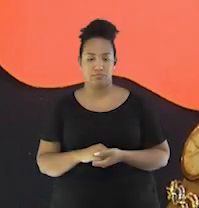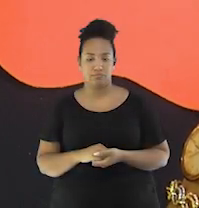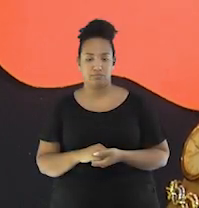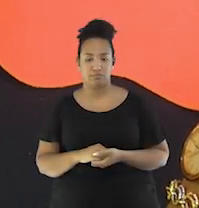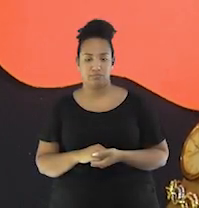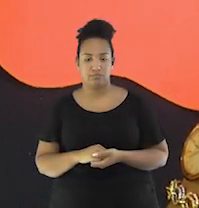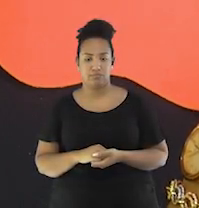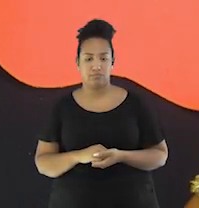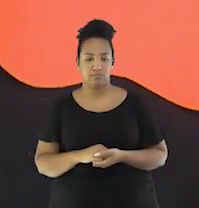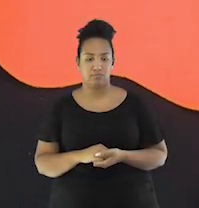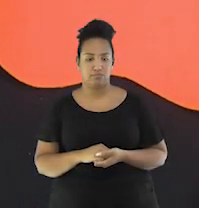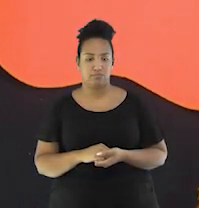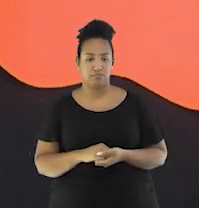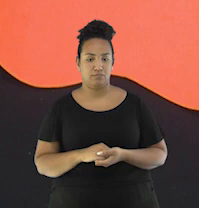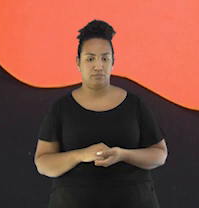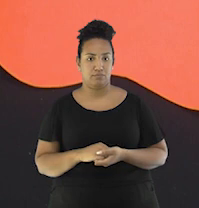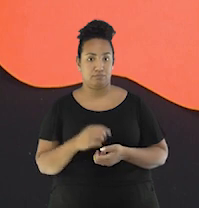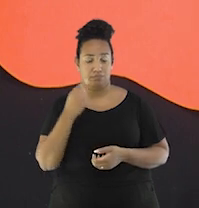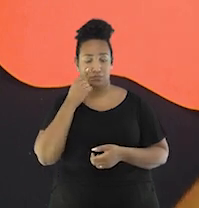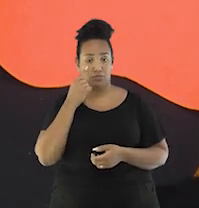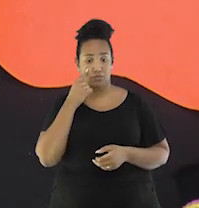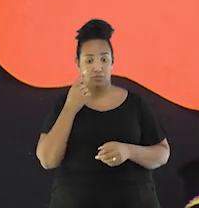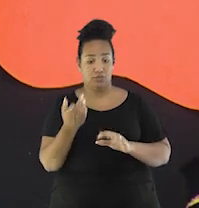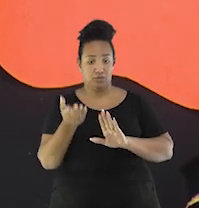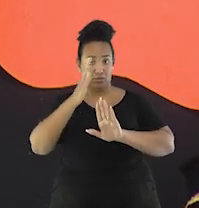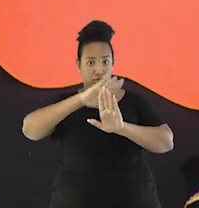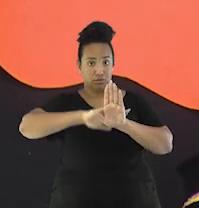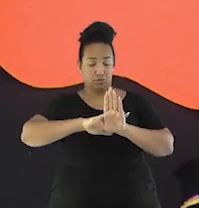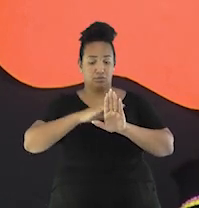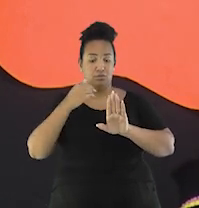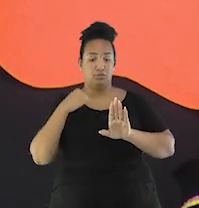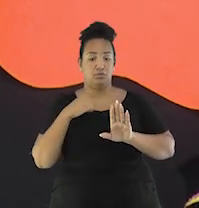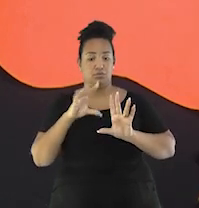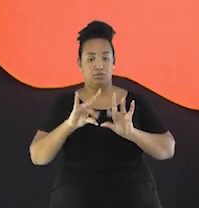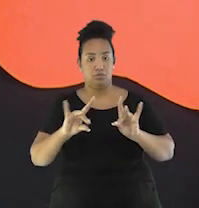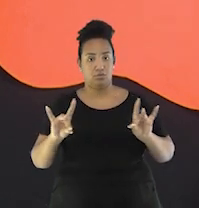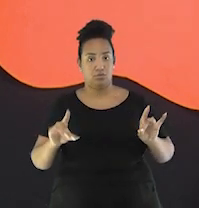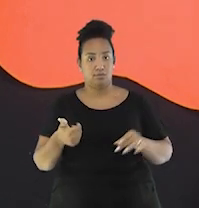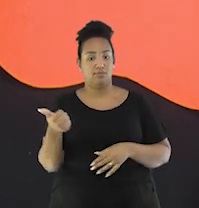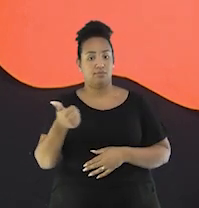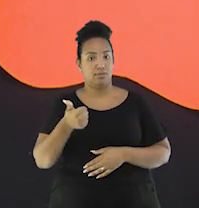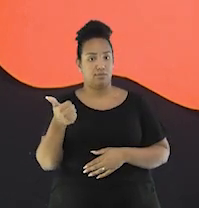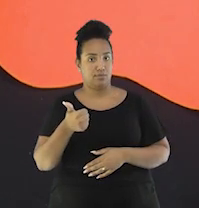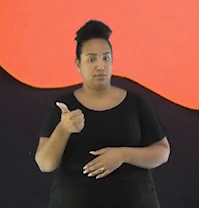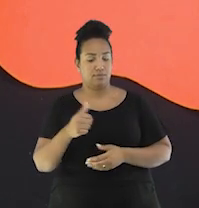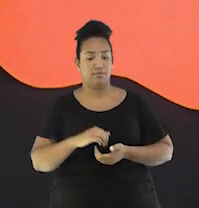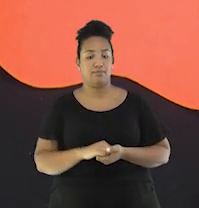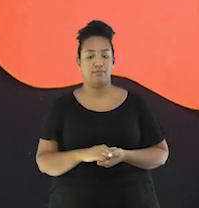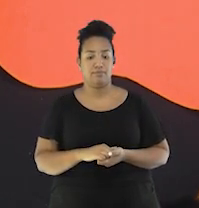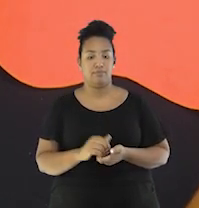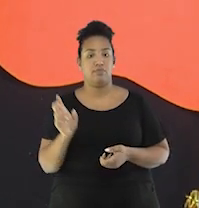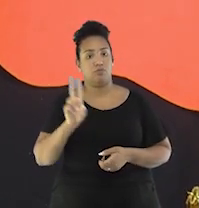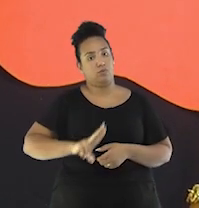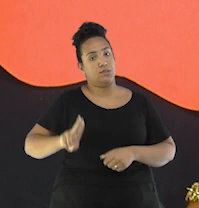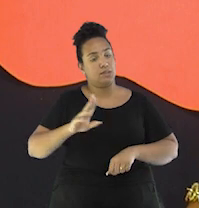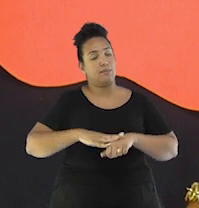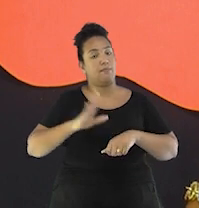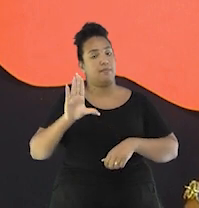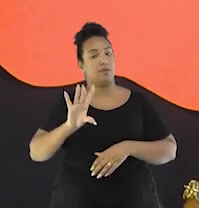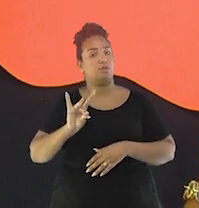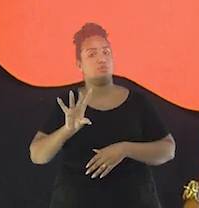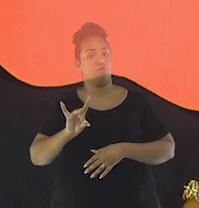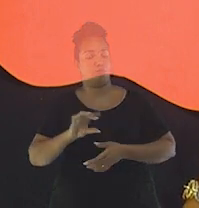Aqui é a parte de trás. E eu vou colocar a primeira camada e mais um pouquinho de